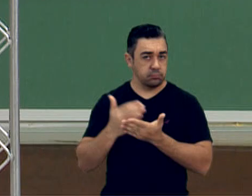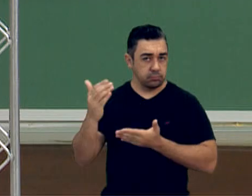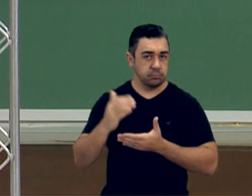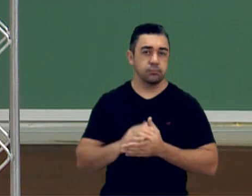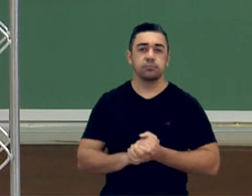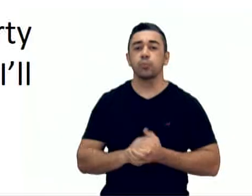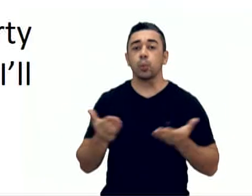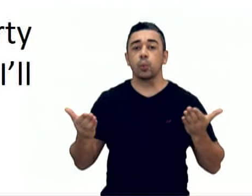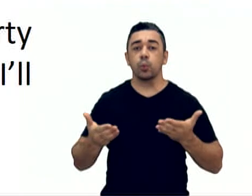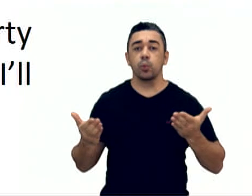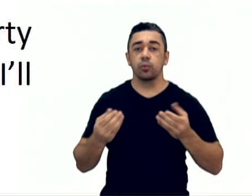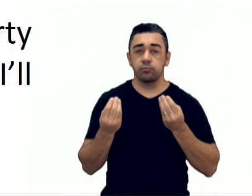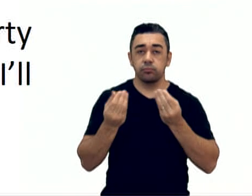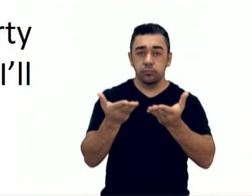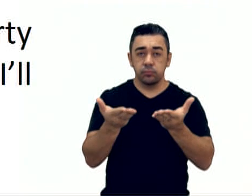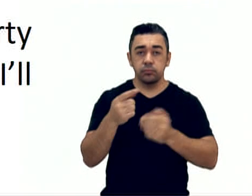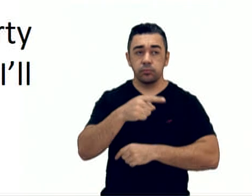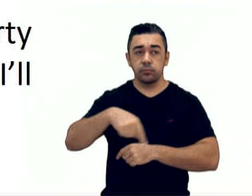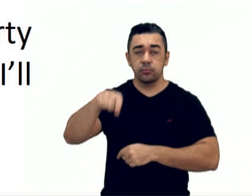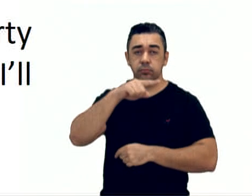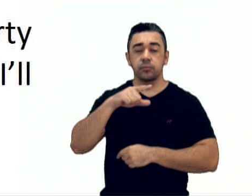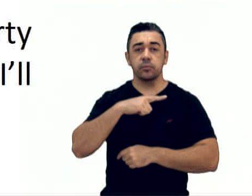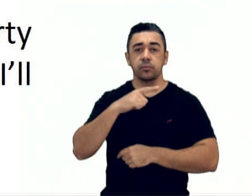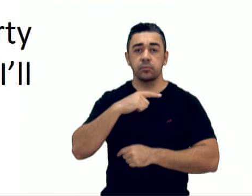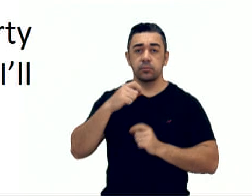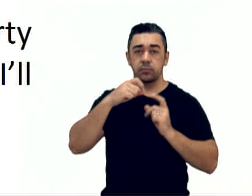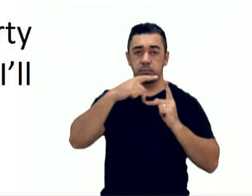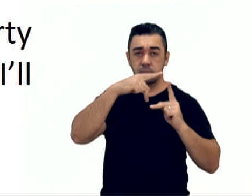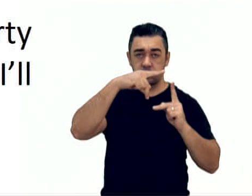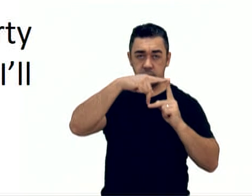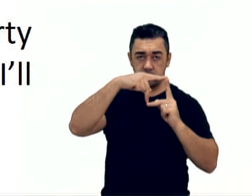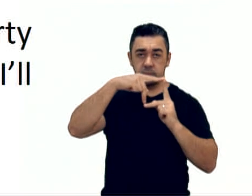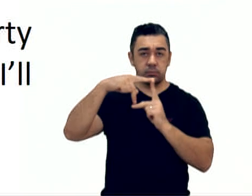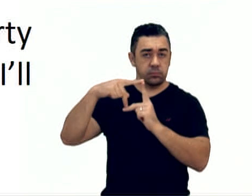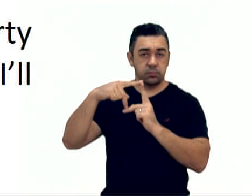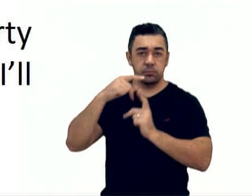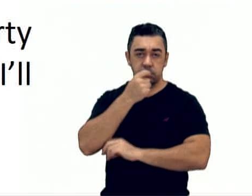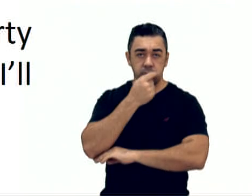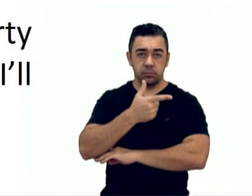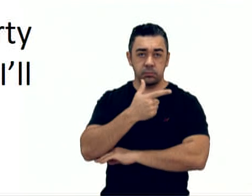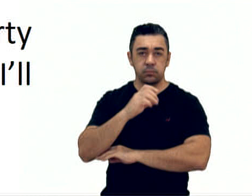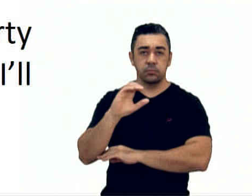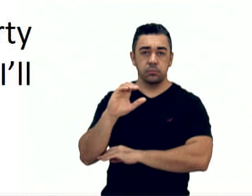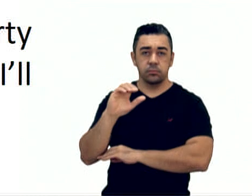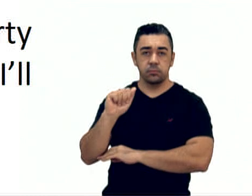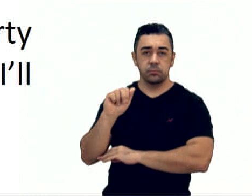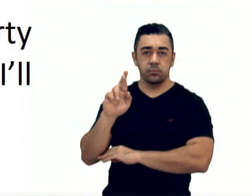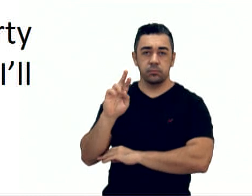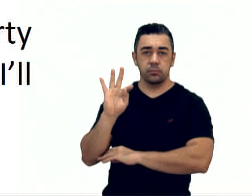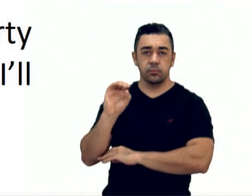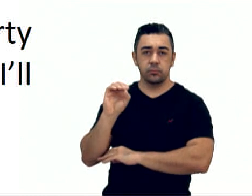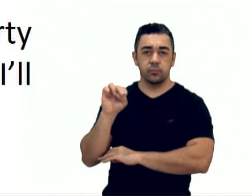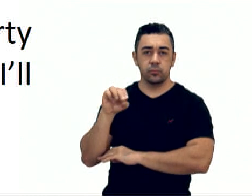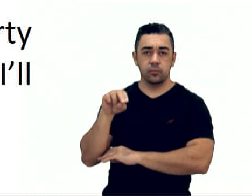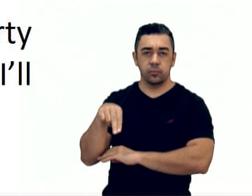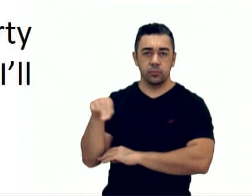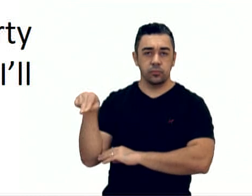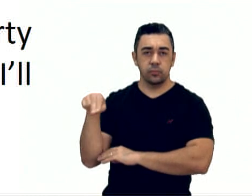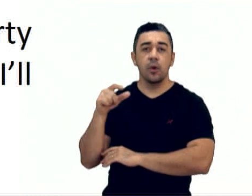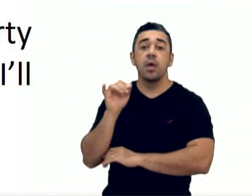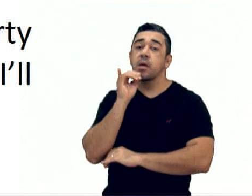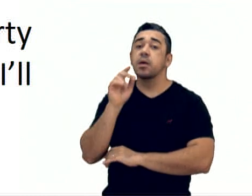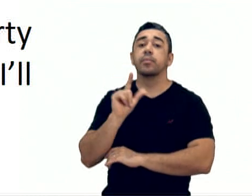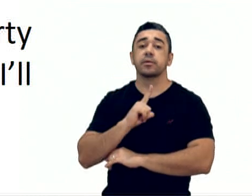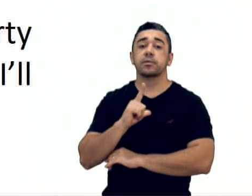eu trouxe para vocês aqui um cartoon para nós começarmos a nossa aula. O cartoon ele sempre vem acompanhado de uma imagem e